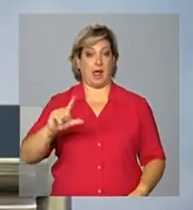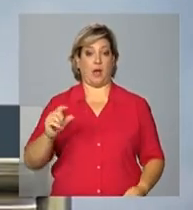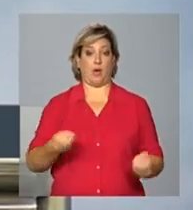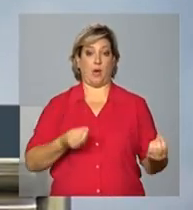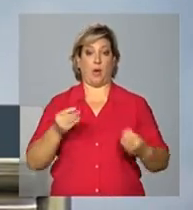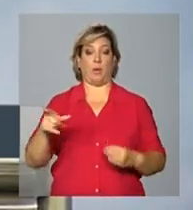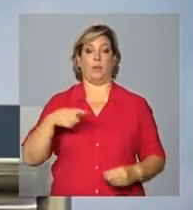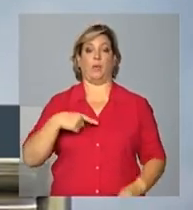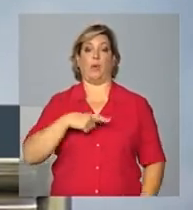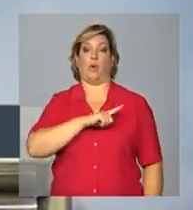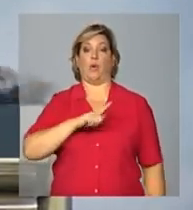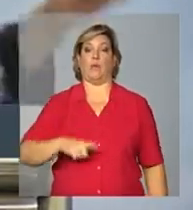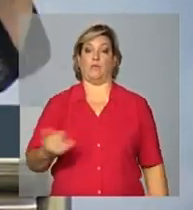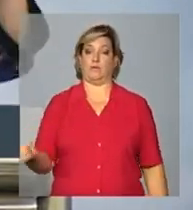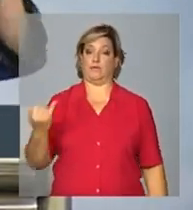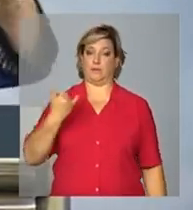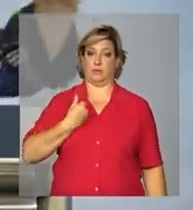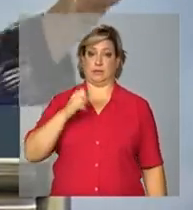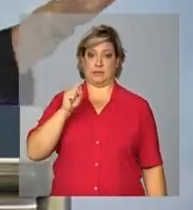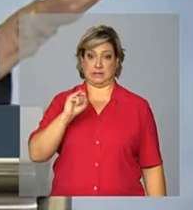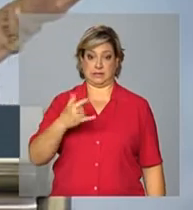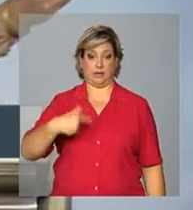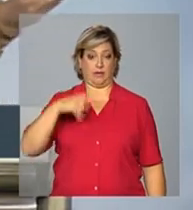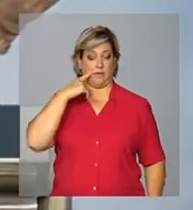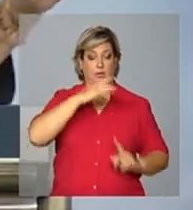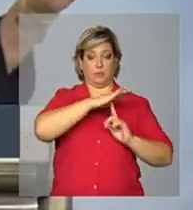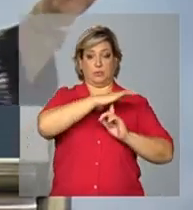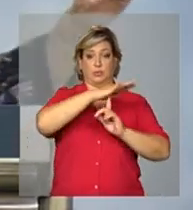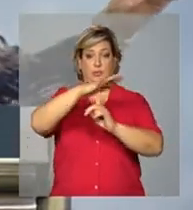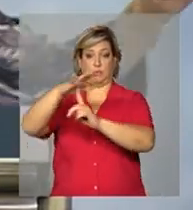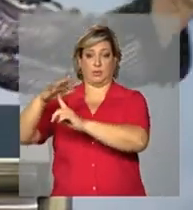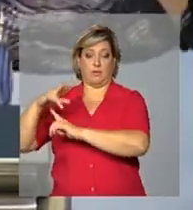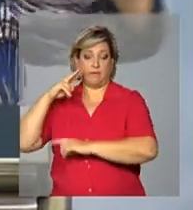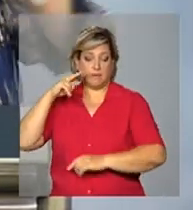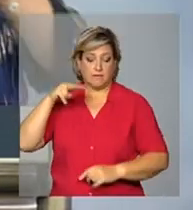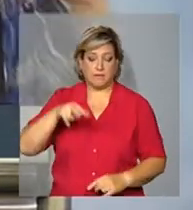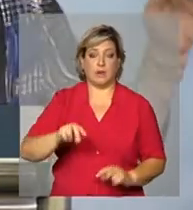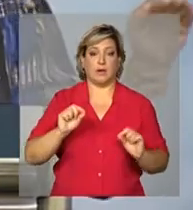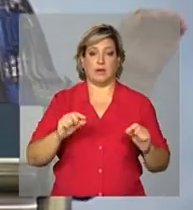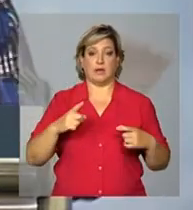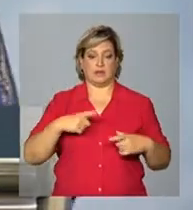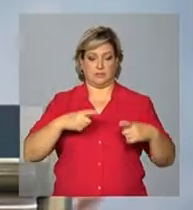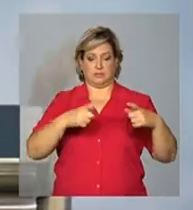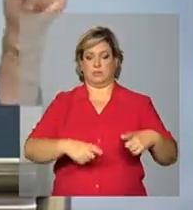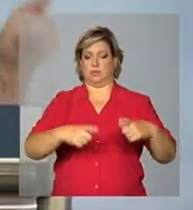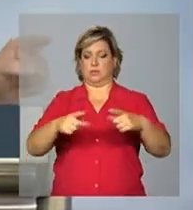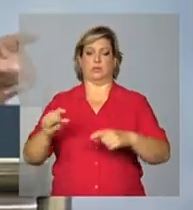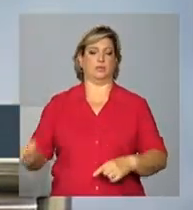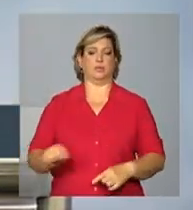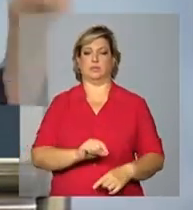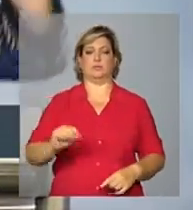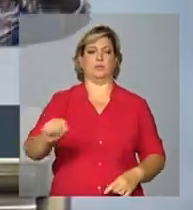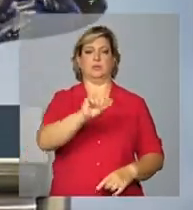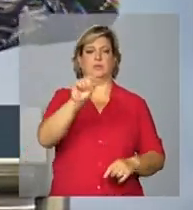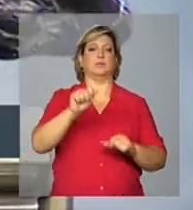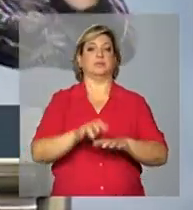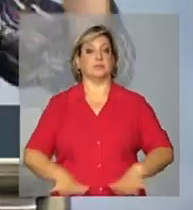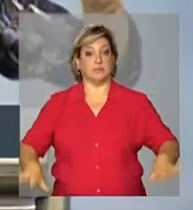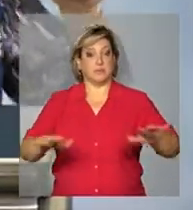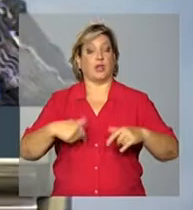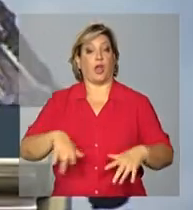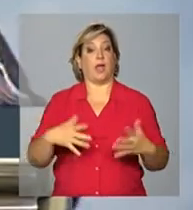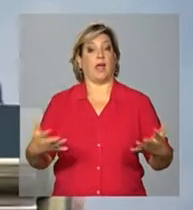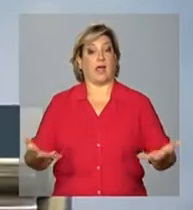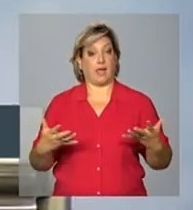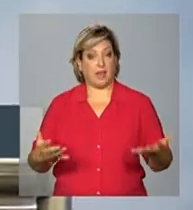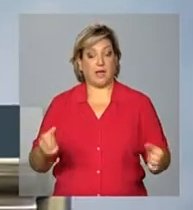disse o governador, se a gente sobrevoa, a gente vê cisterna espalhada. Nós queremos universalizar